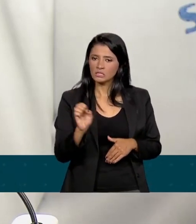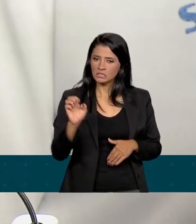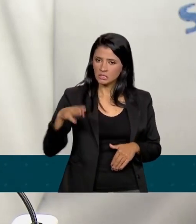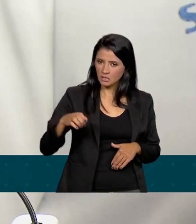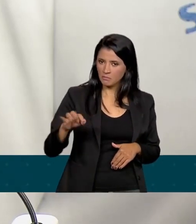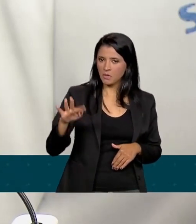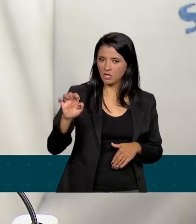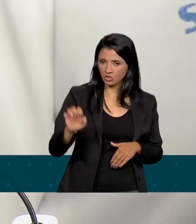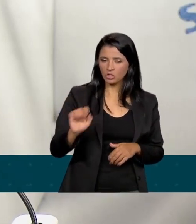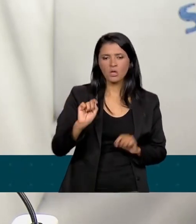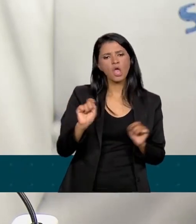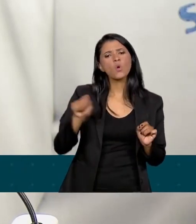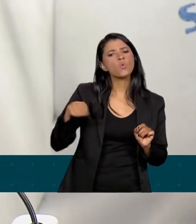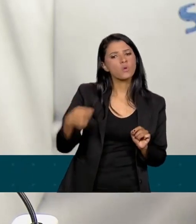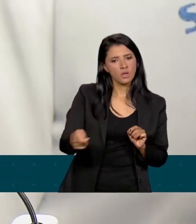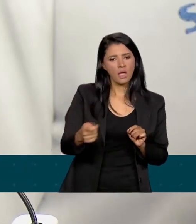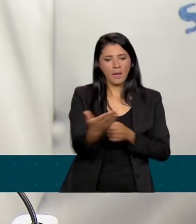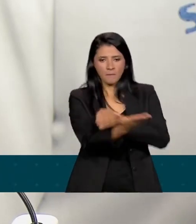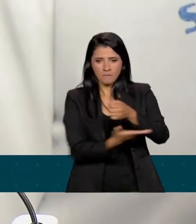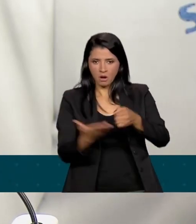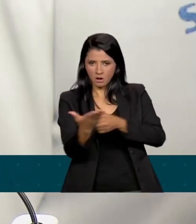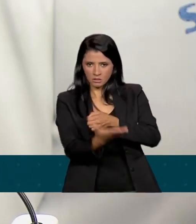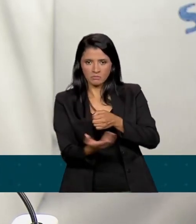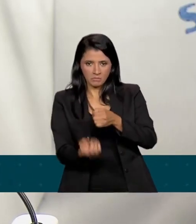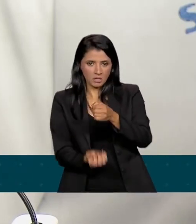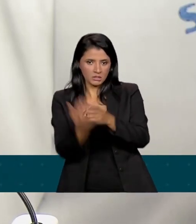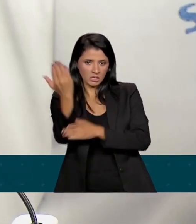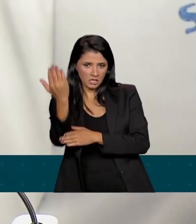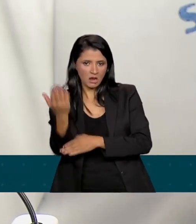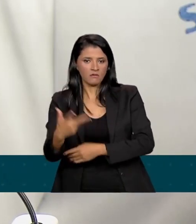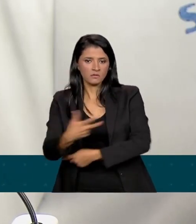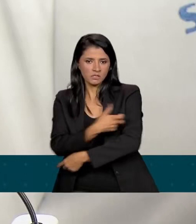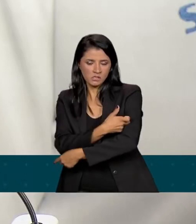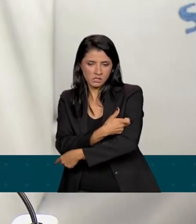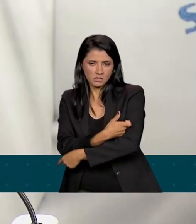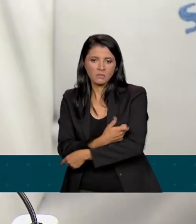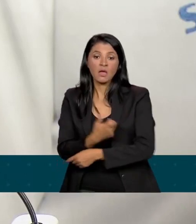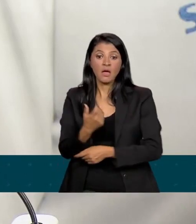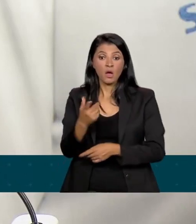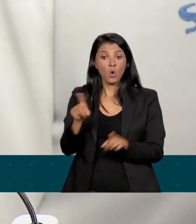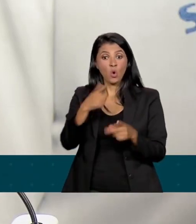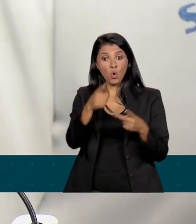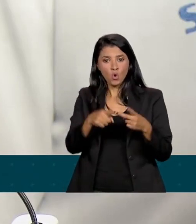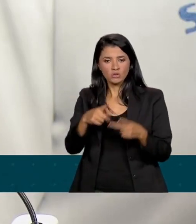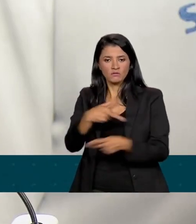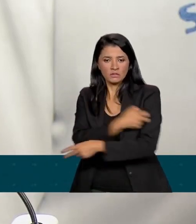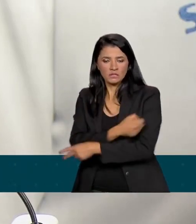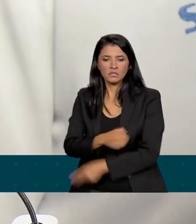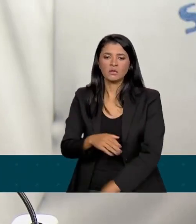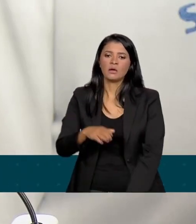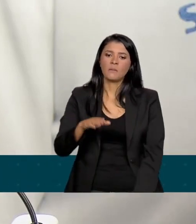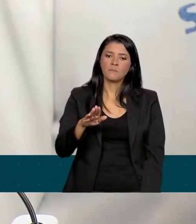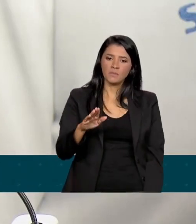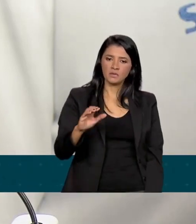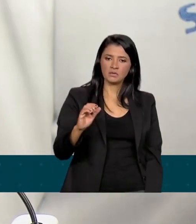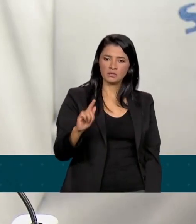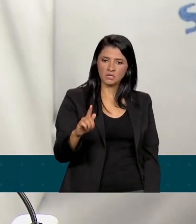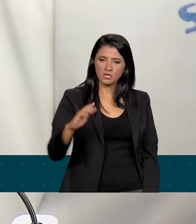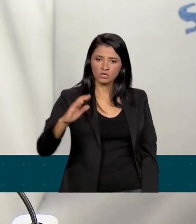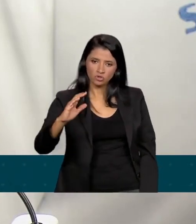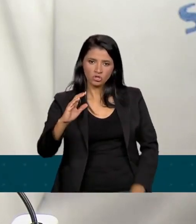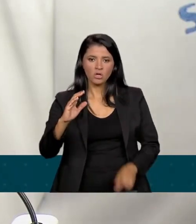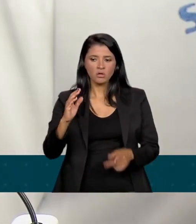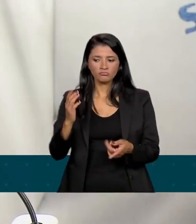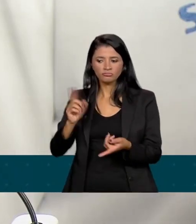base, né, para a produção de uma vacina. A vacina BCG, e isso recentemente em diálogo com a Sociedade